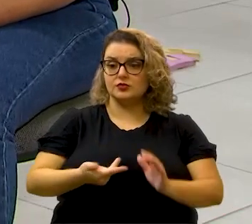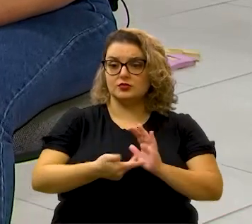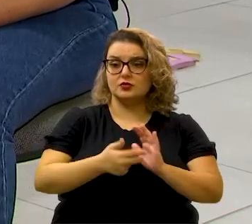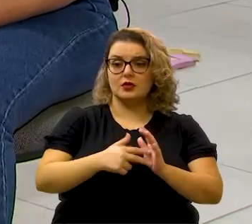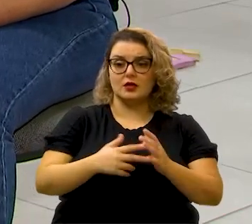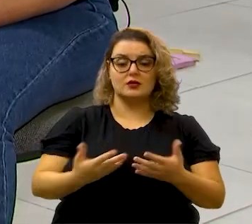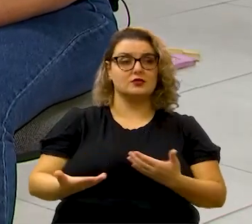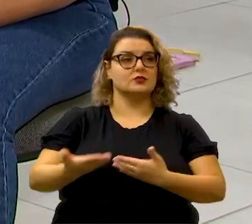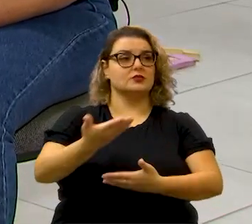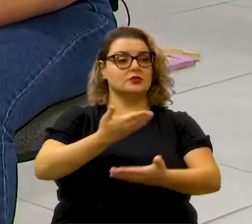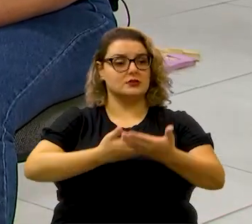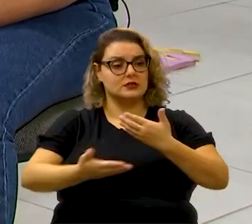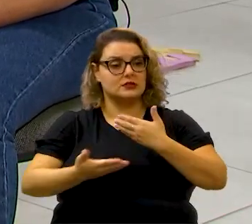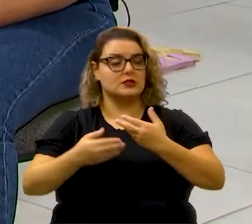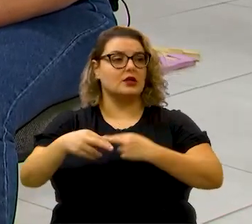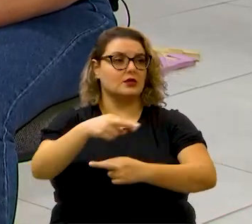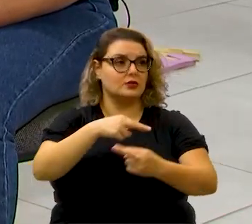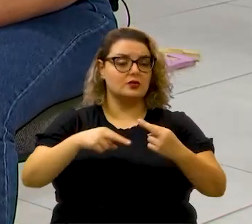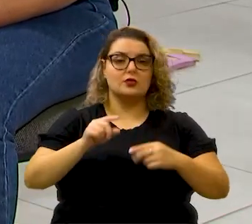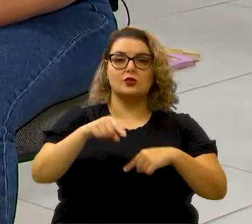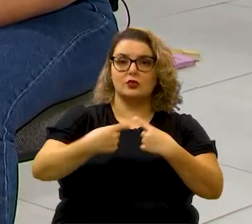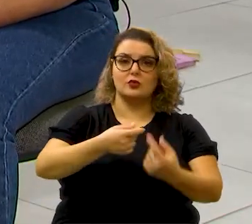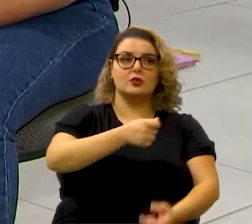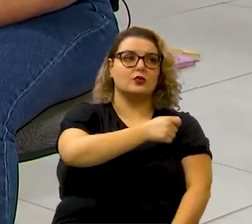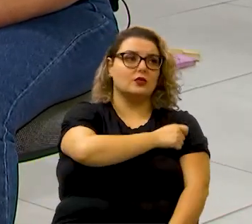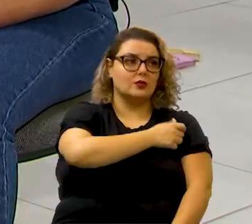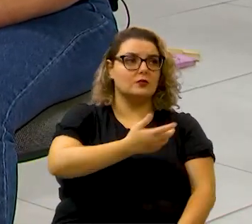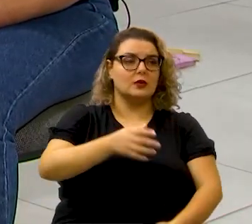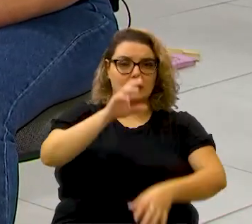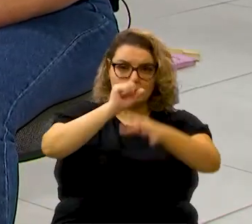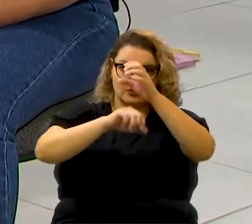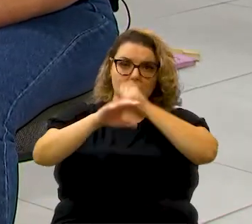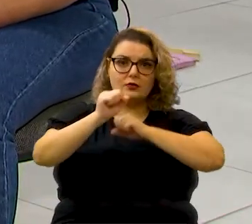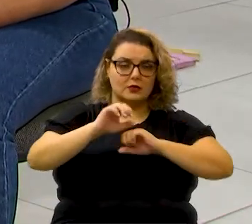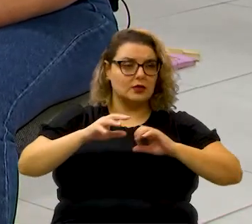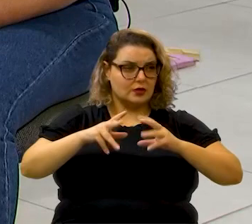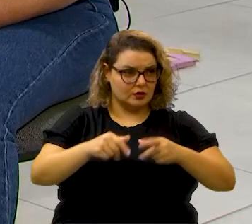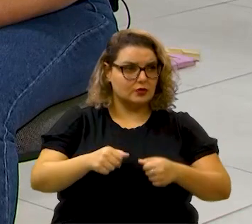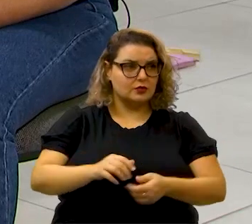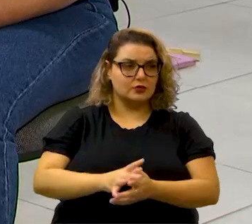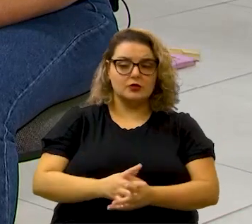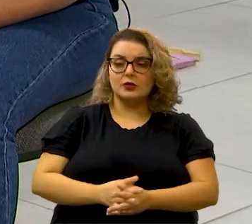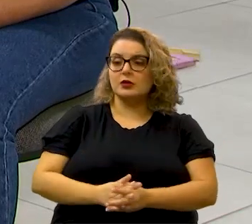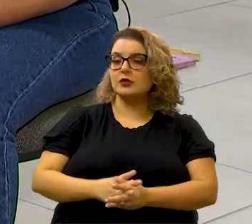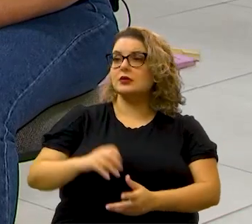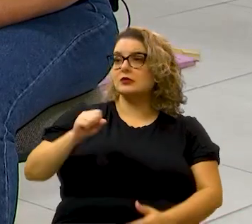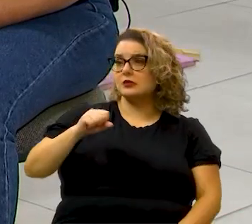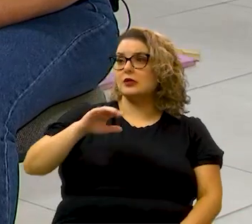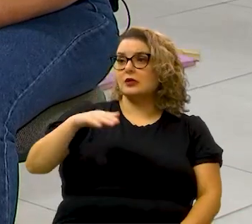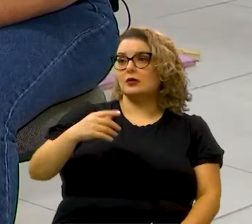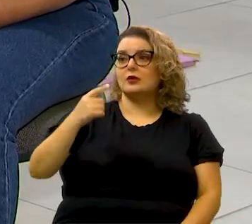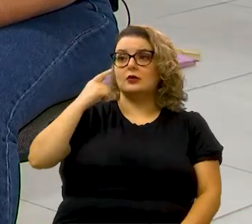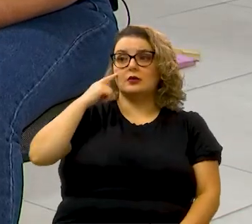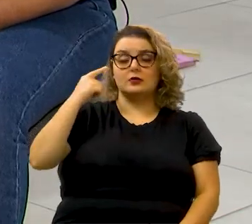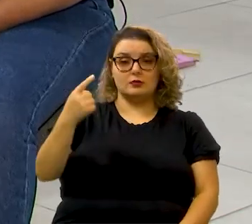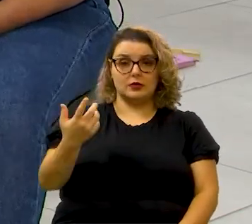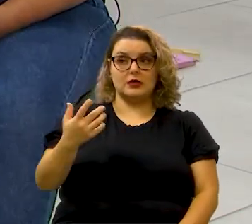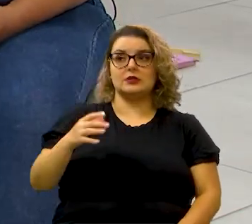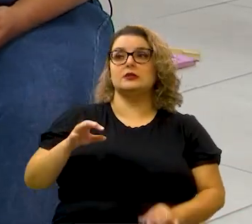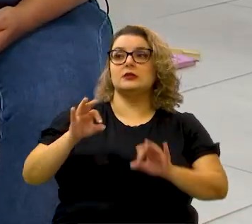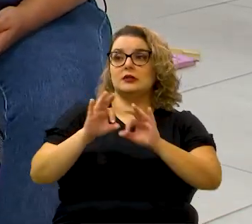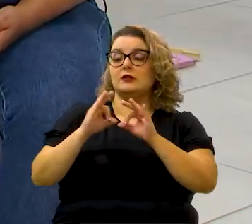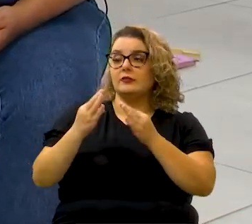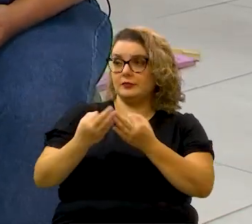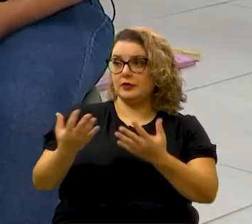no sentido também de se enturmar com outros alunos, do aprendizado e tudo mais, né? Sim, quando a